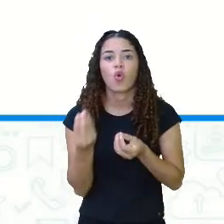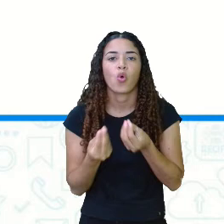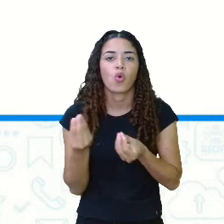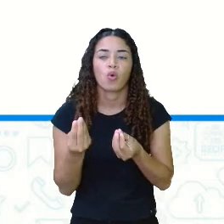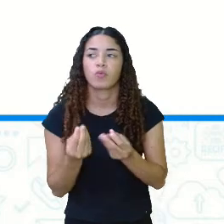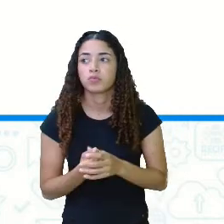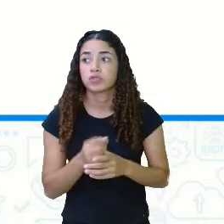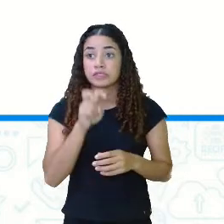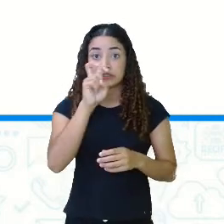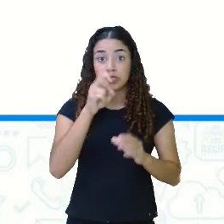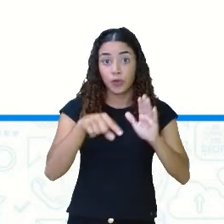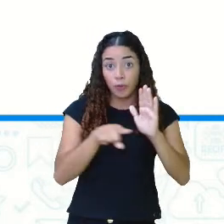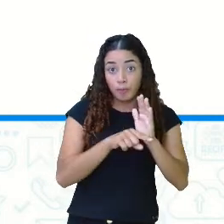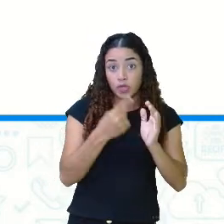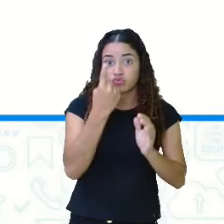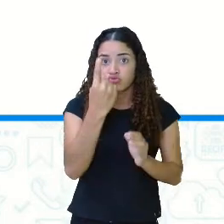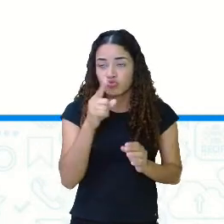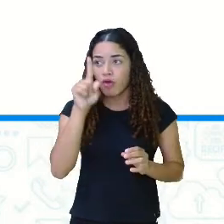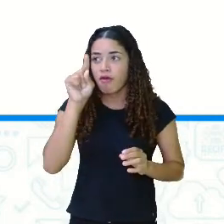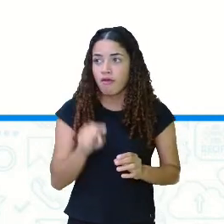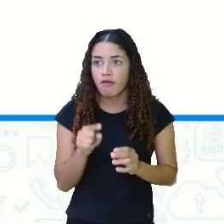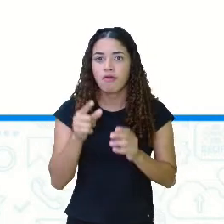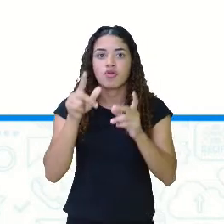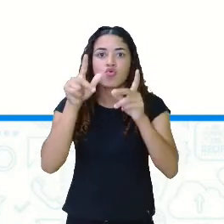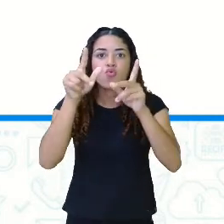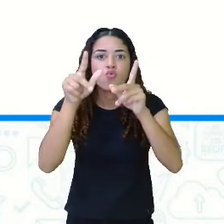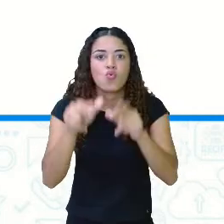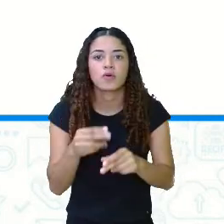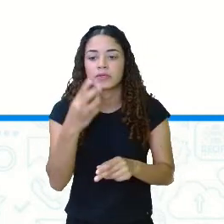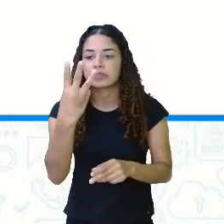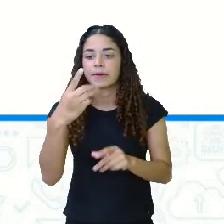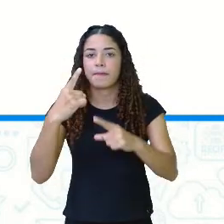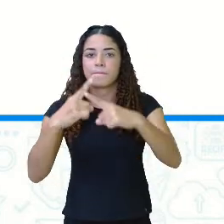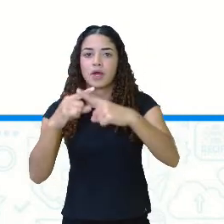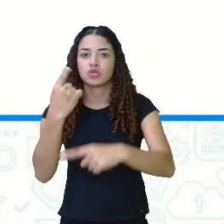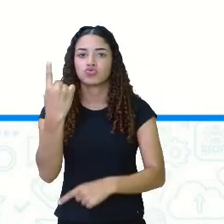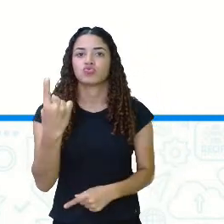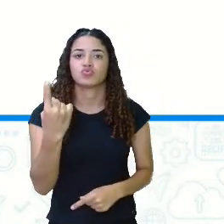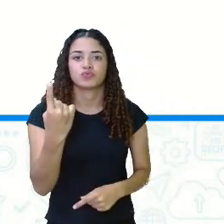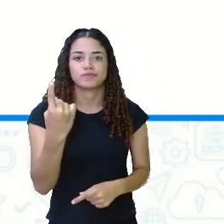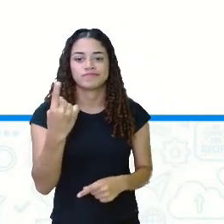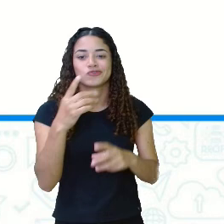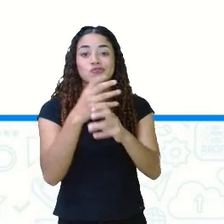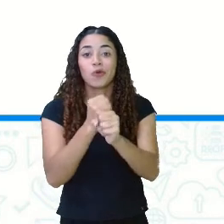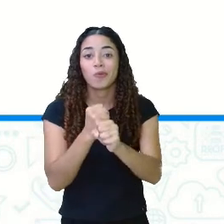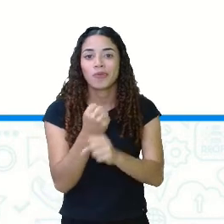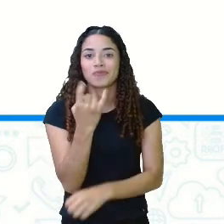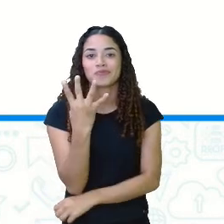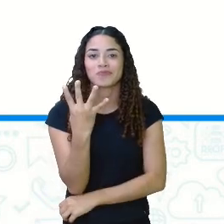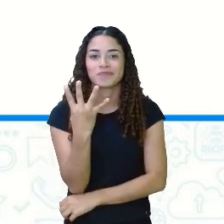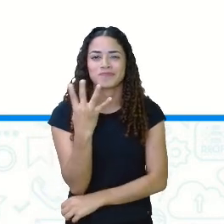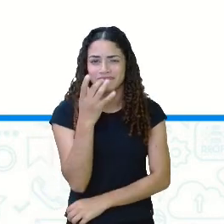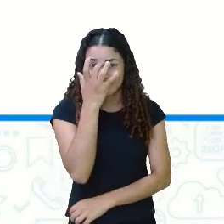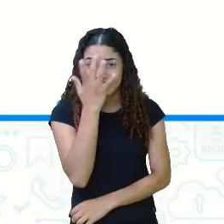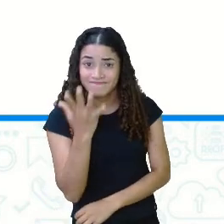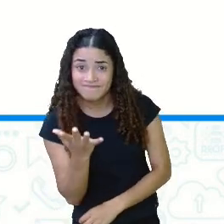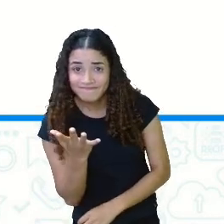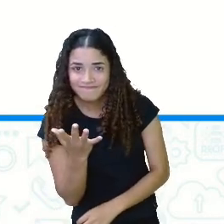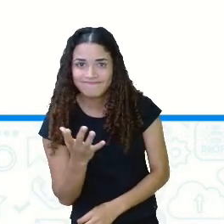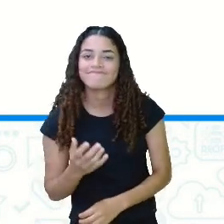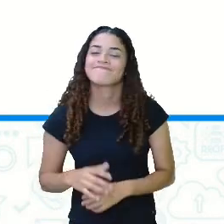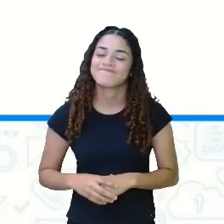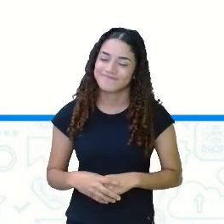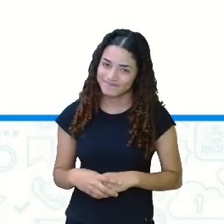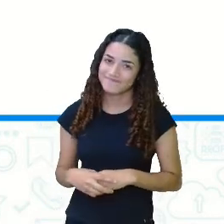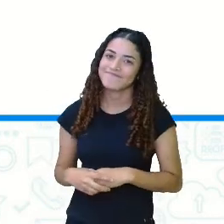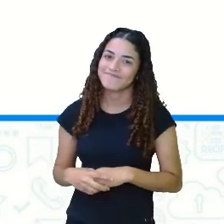que 5 menos 1 é igual a 3 mais 1, que é 4. Fácil? Fácil